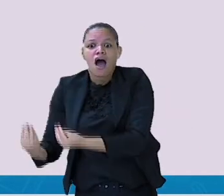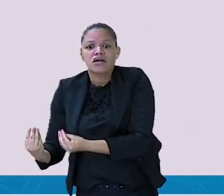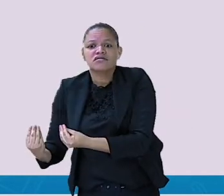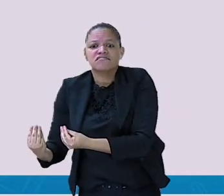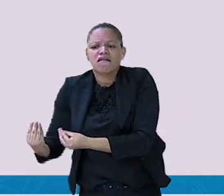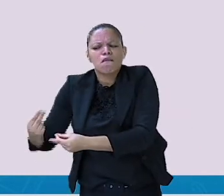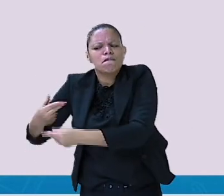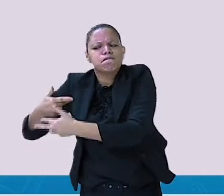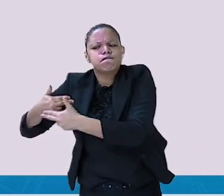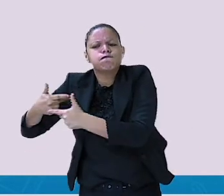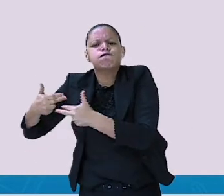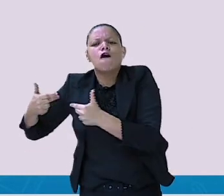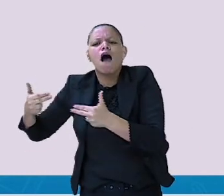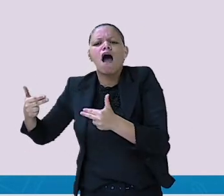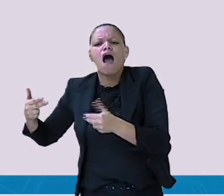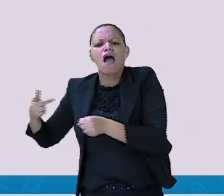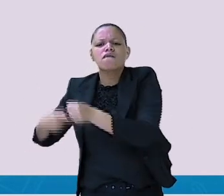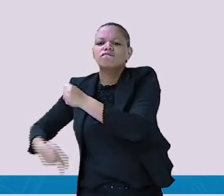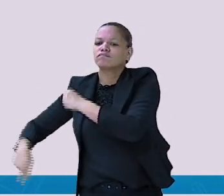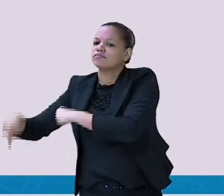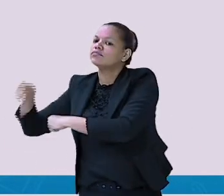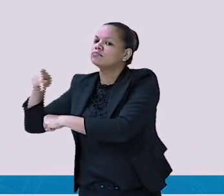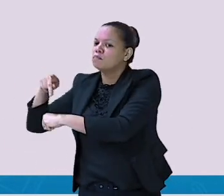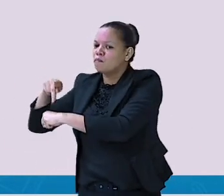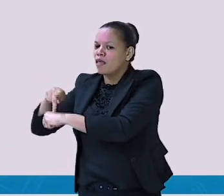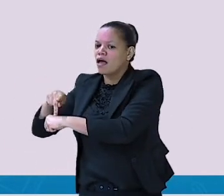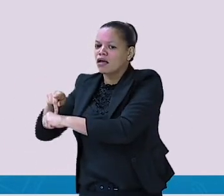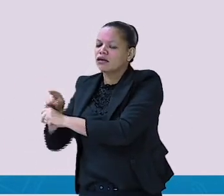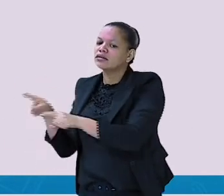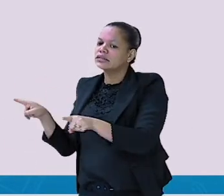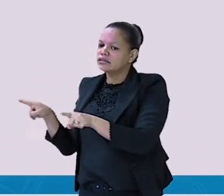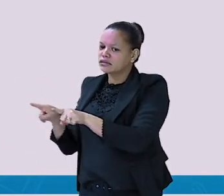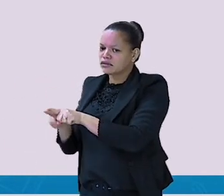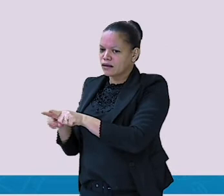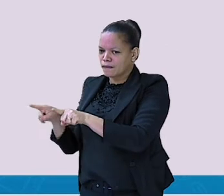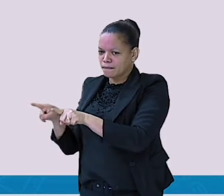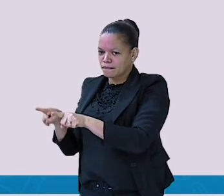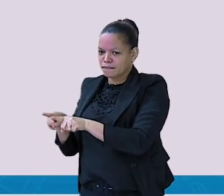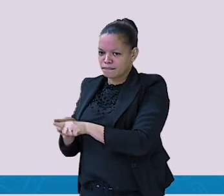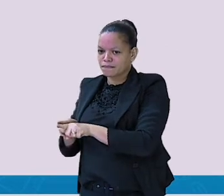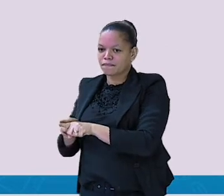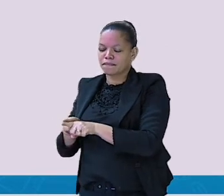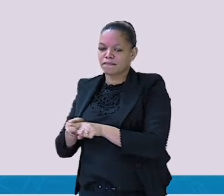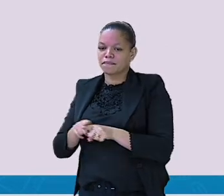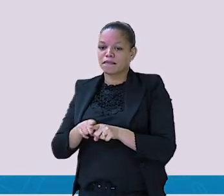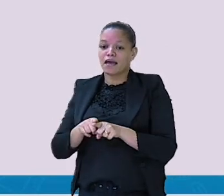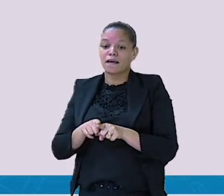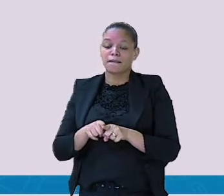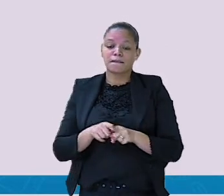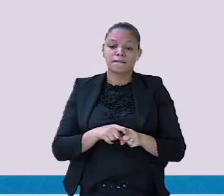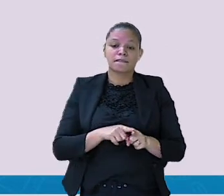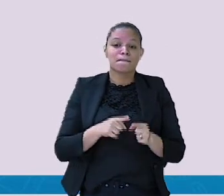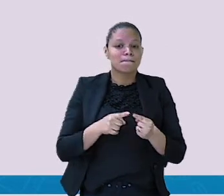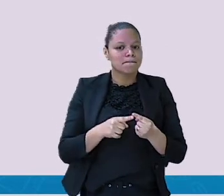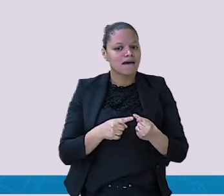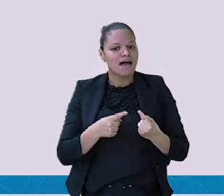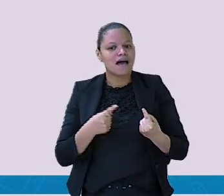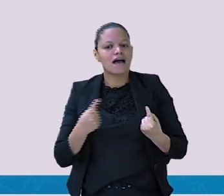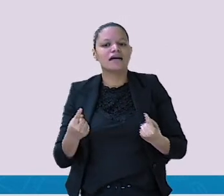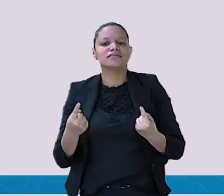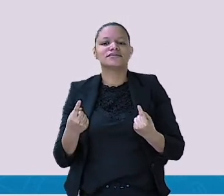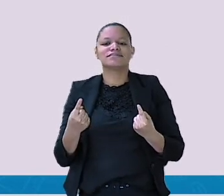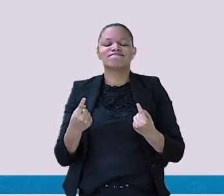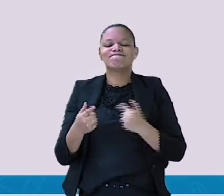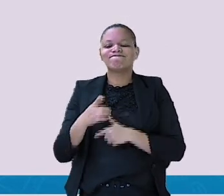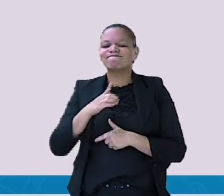vir trabalhar nas lavouras de cana-de-açúcar, independente também de outros trabalhos que poderiam surgir. E hoje, como nós vimos